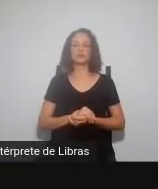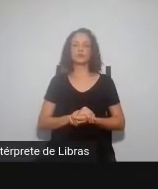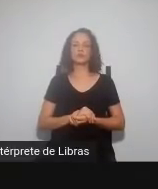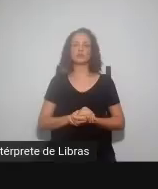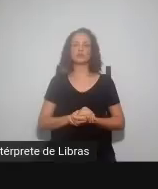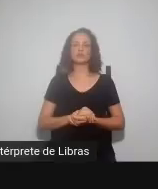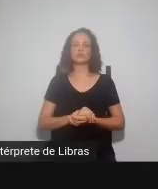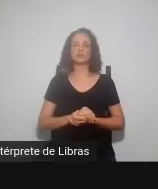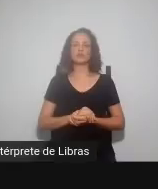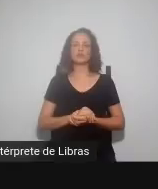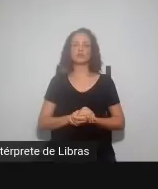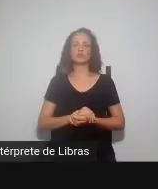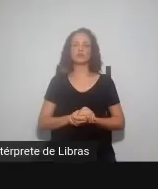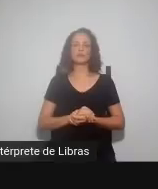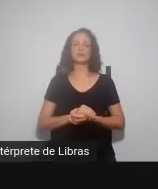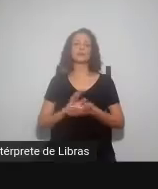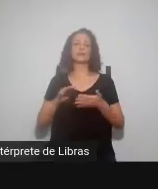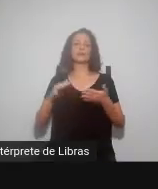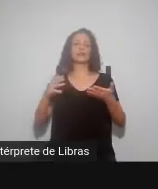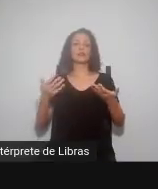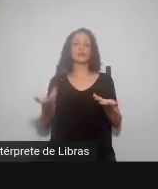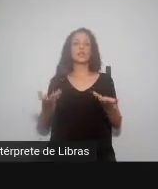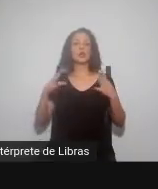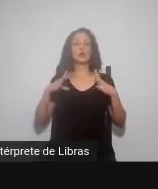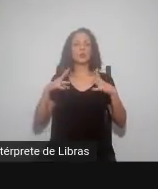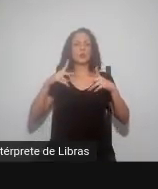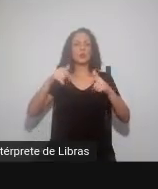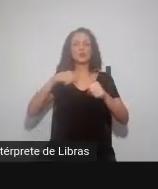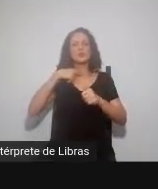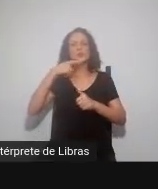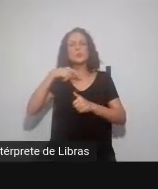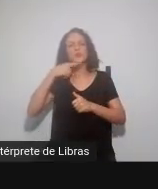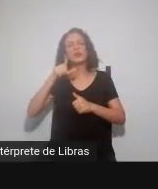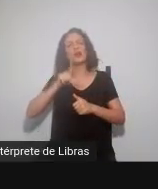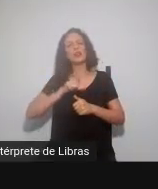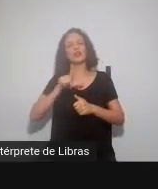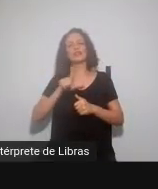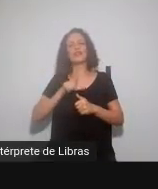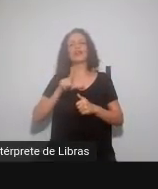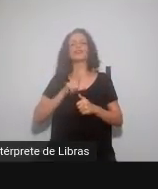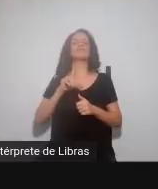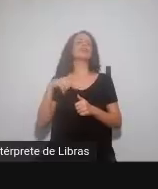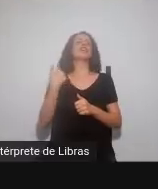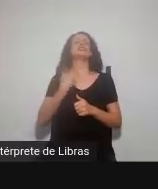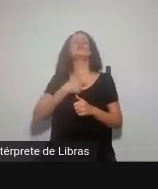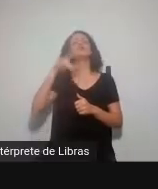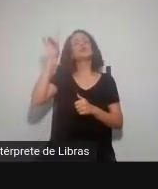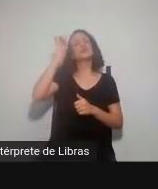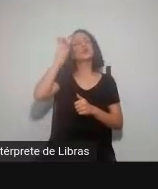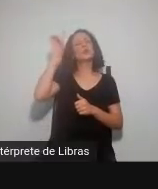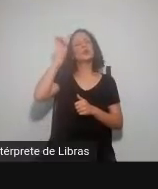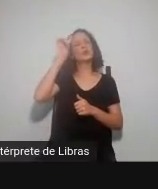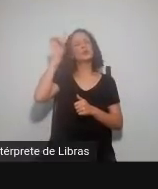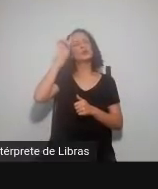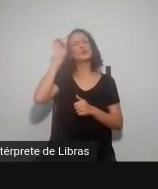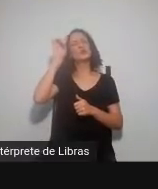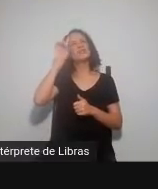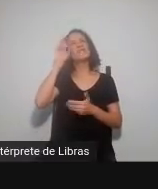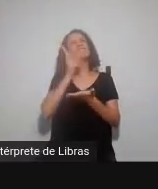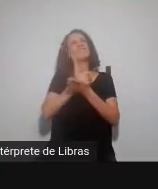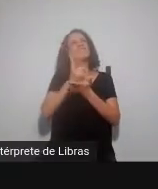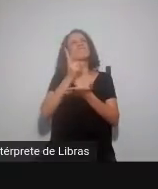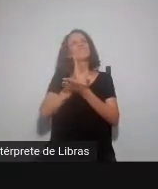Essas são questões que não se calam no nosso dia a dia. Agora, com